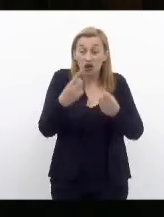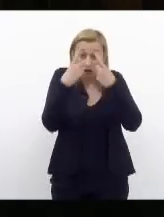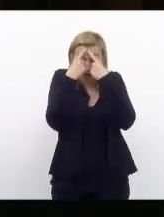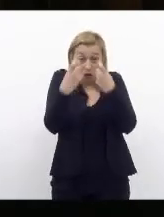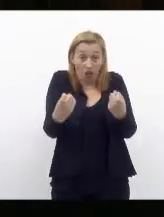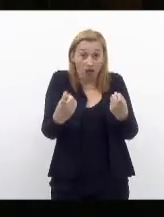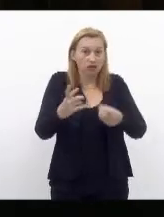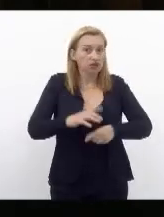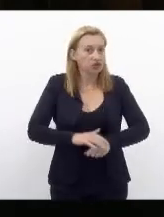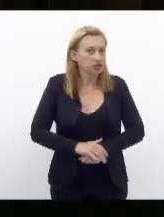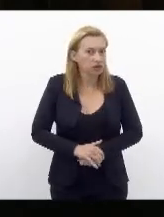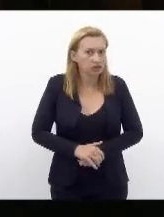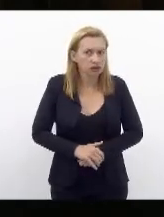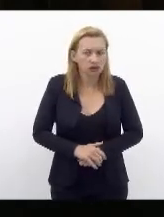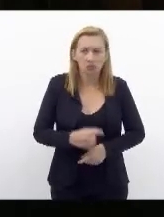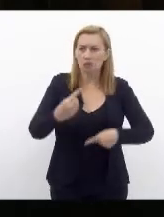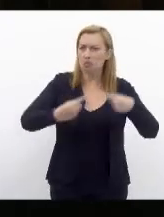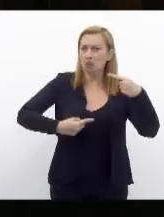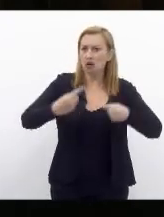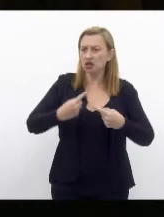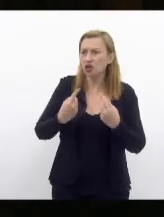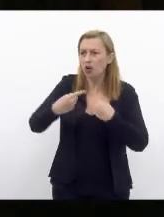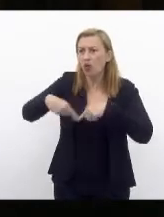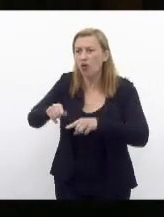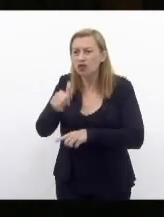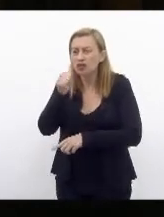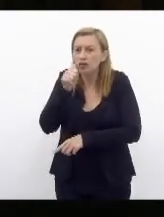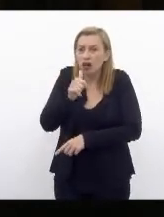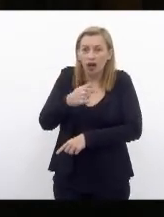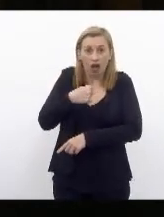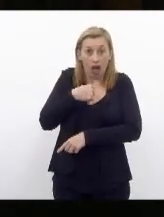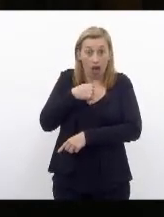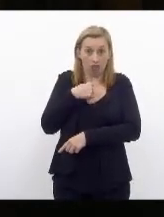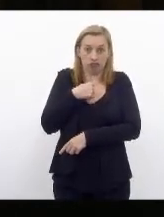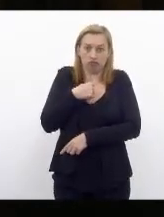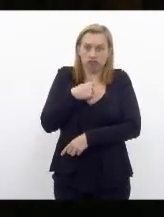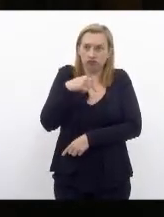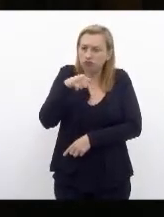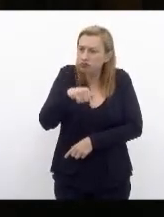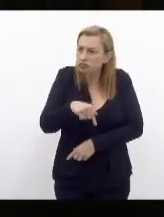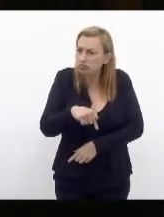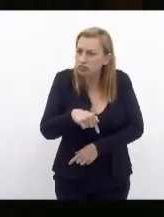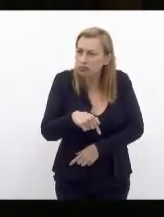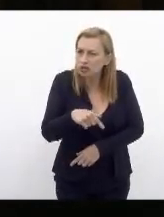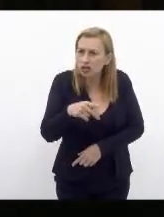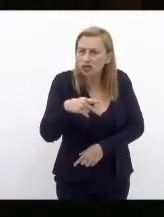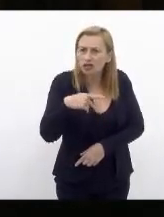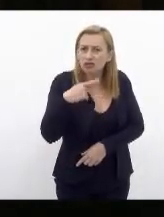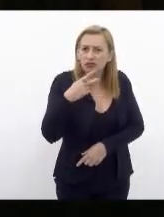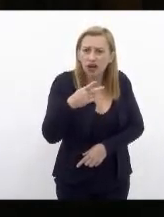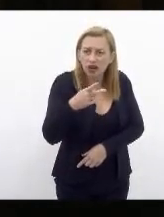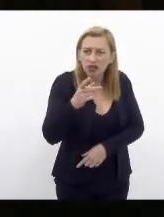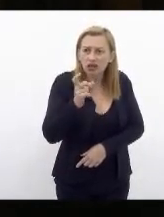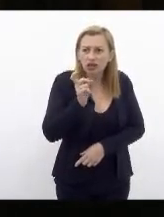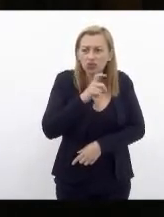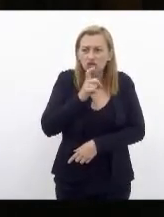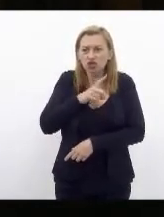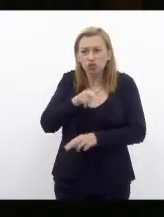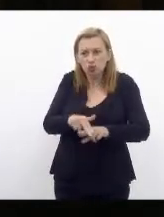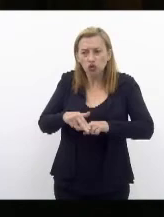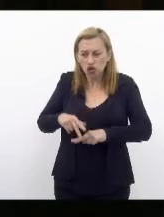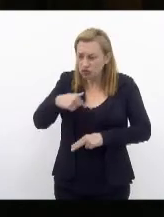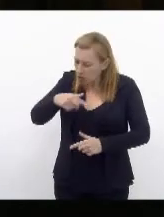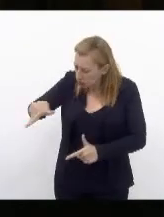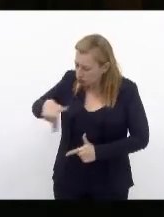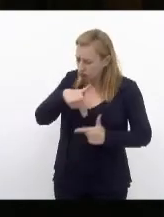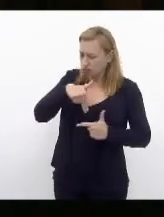violência política contra as mulheres, o que eu aqui refuto com veemência e é o motivo pelo qual eu subo